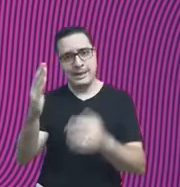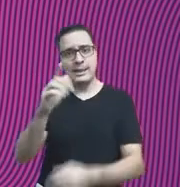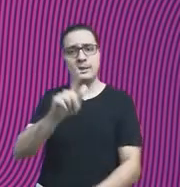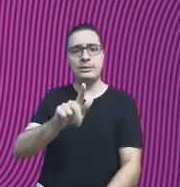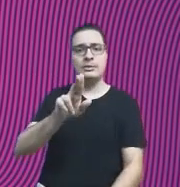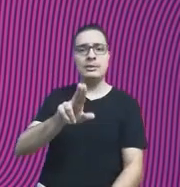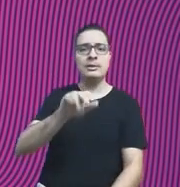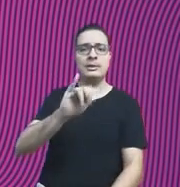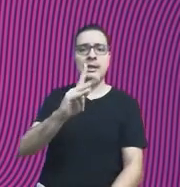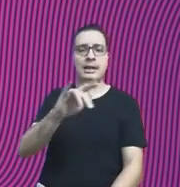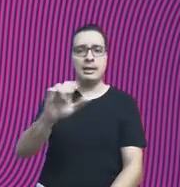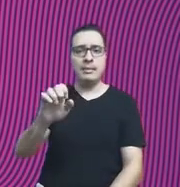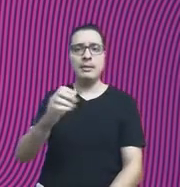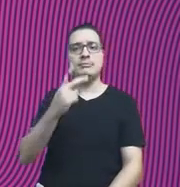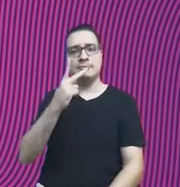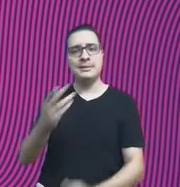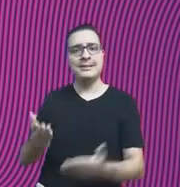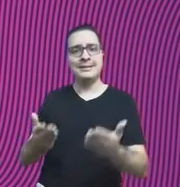sua.